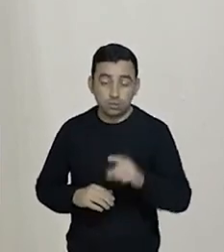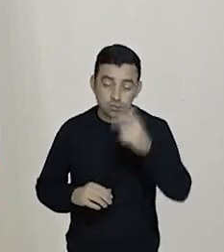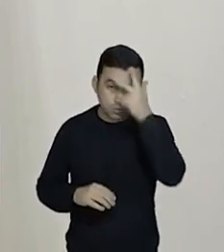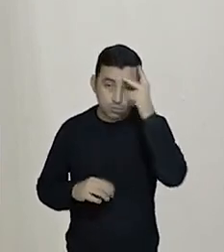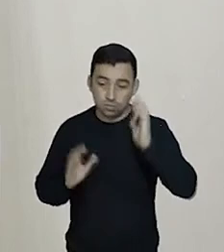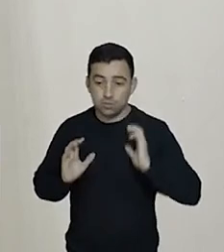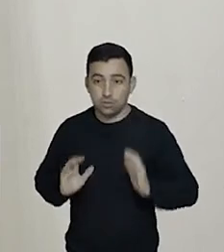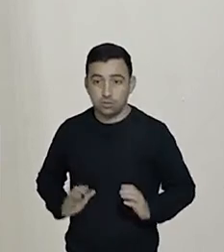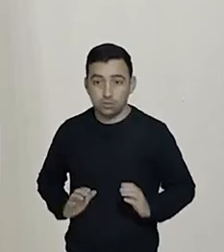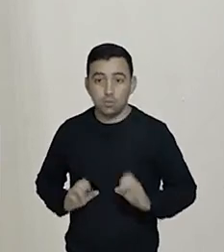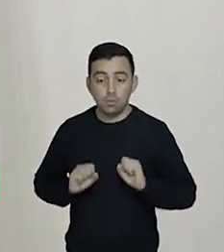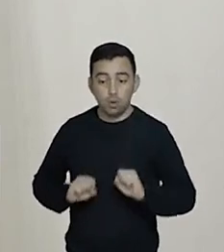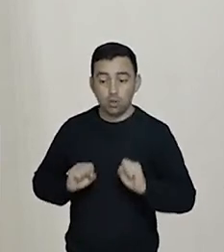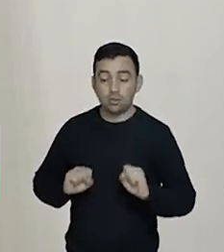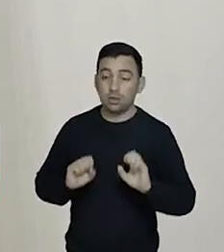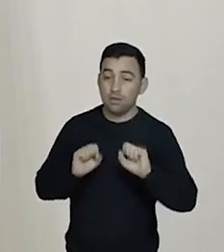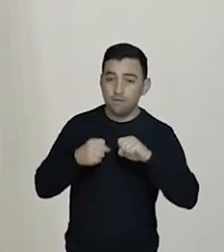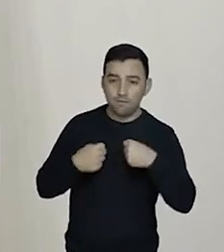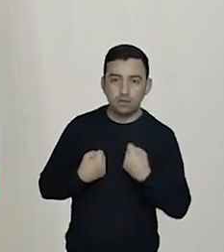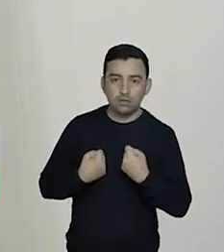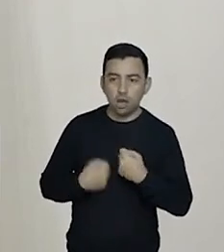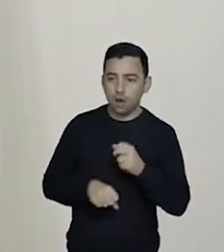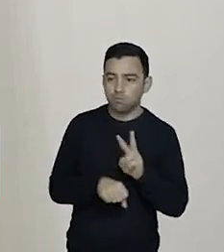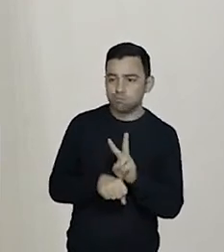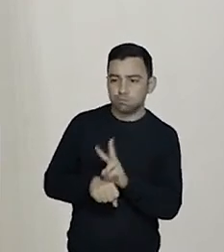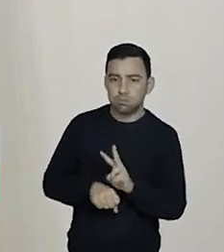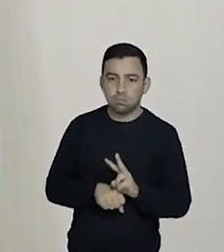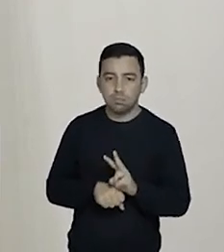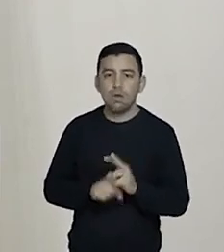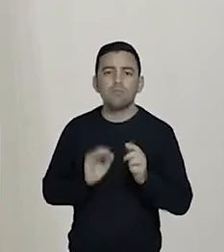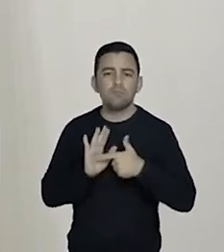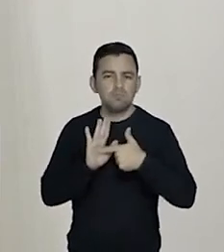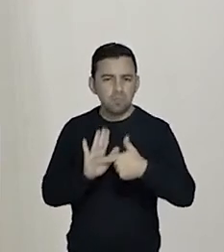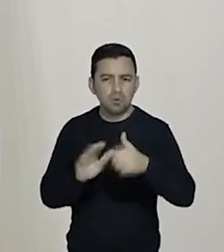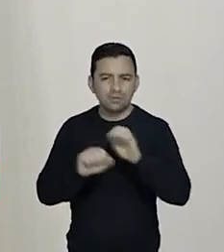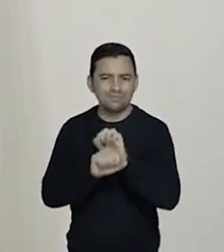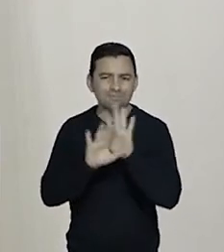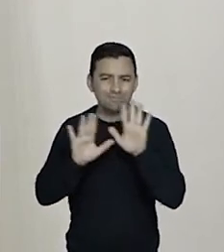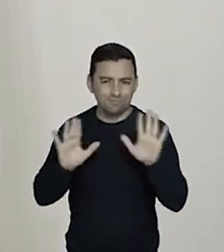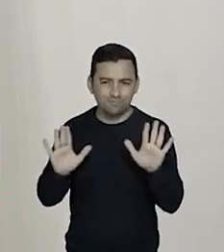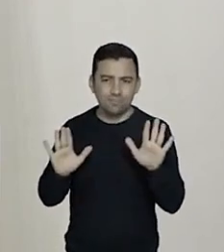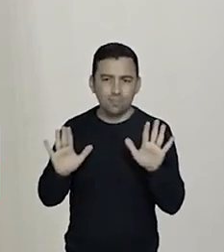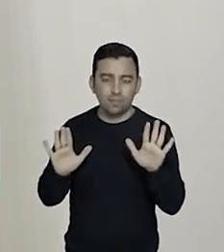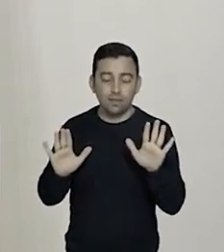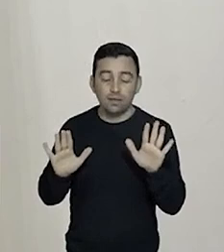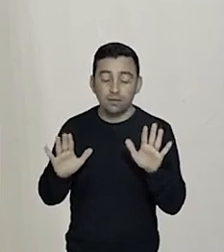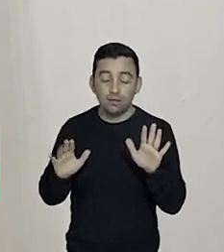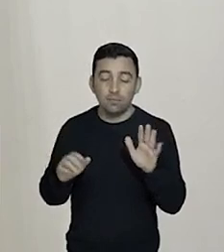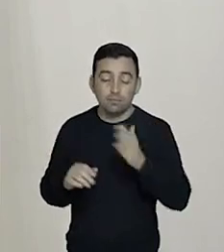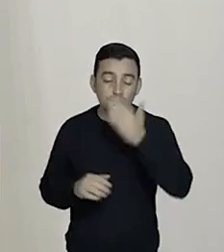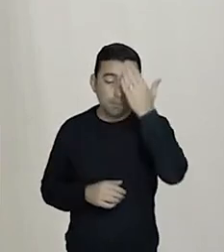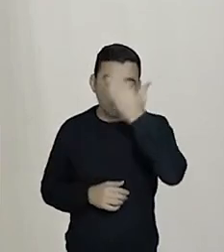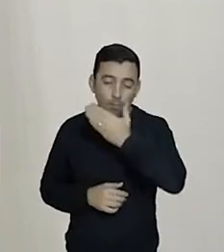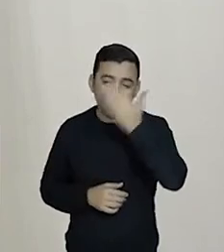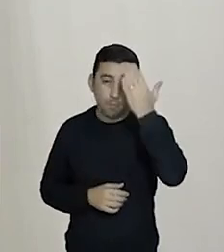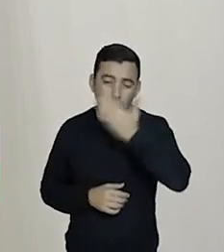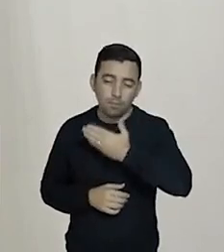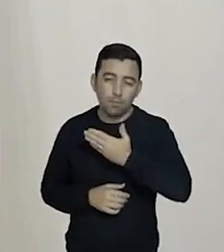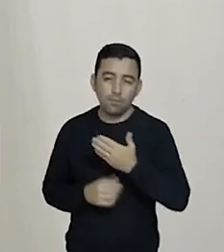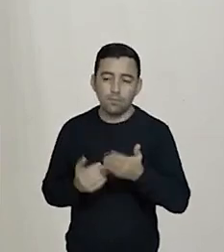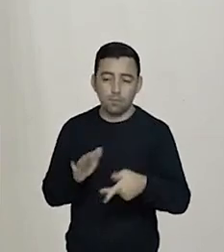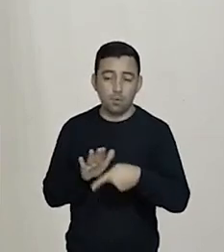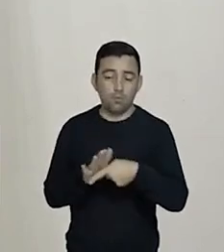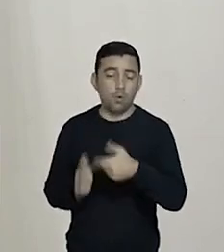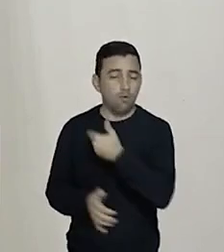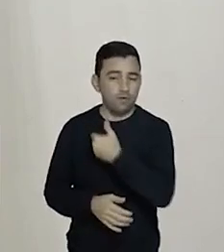brasileiro de se defender é uma clara demonstração da cegueira deste